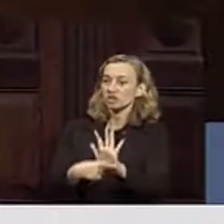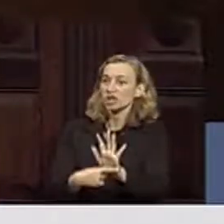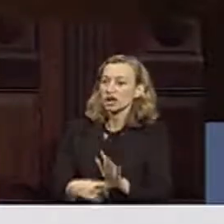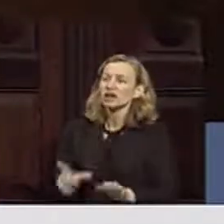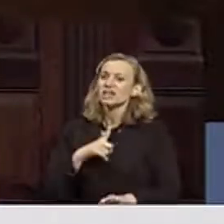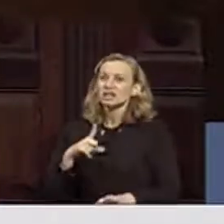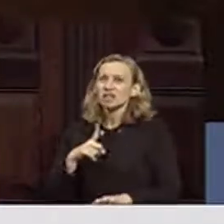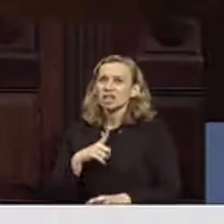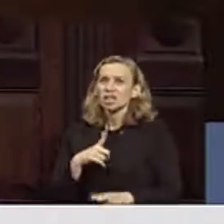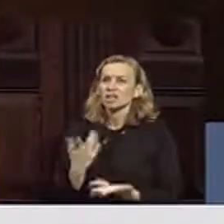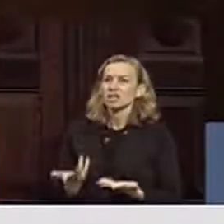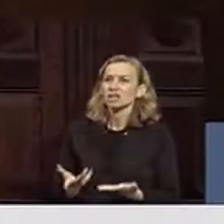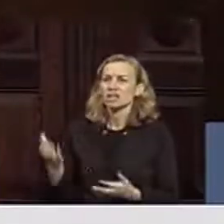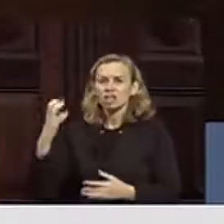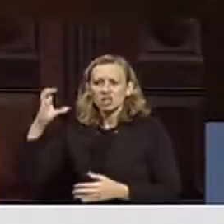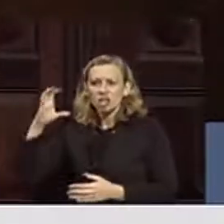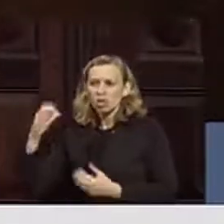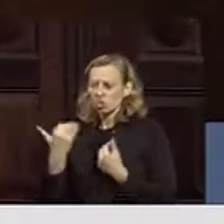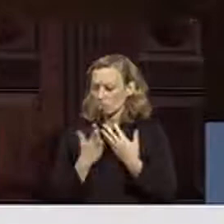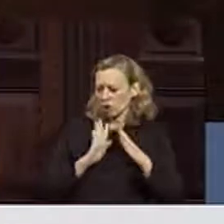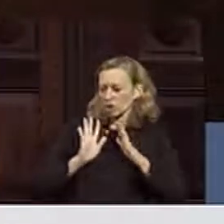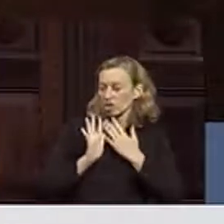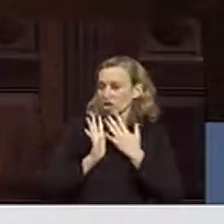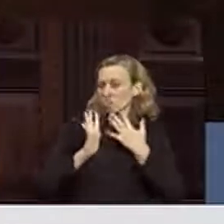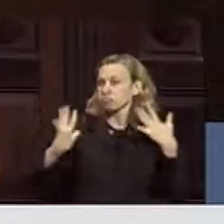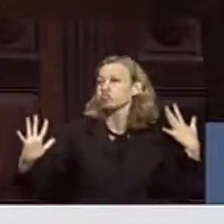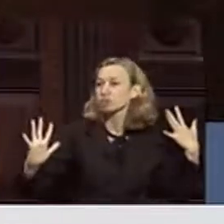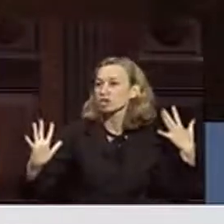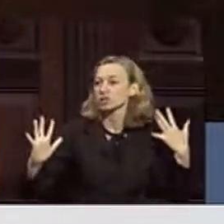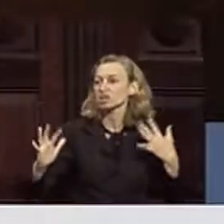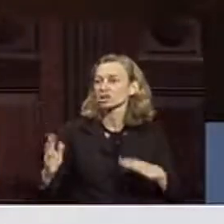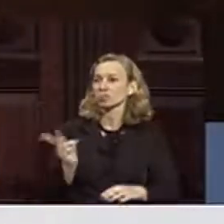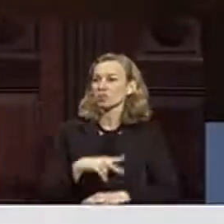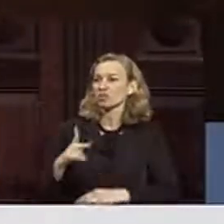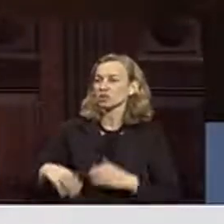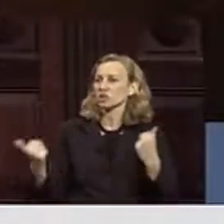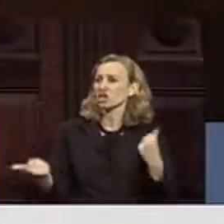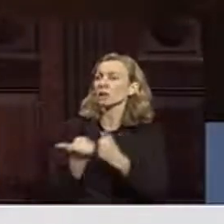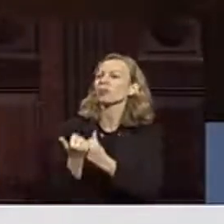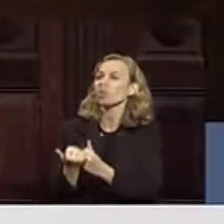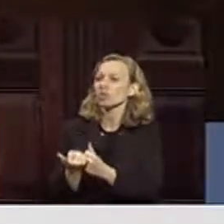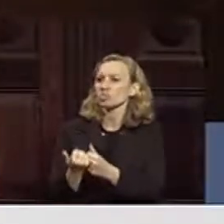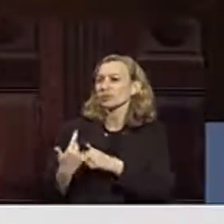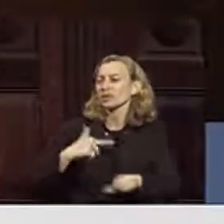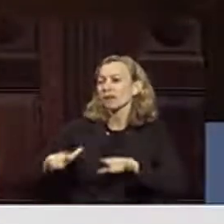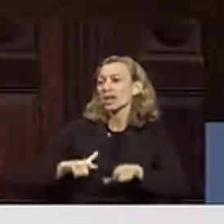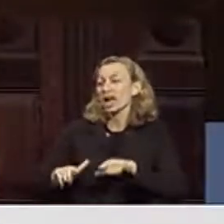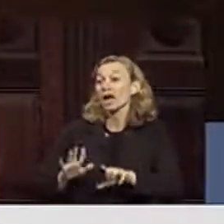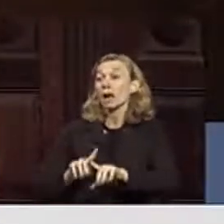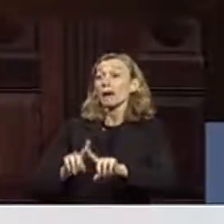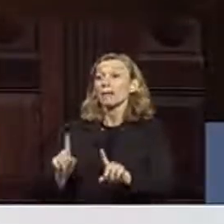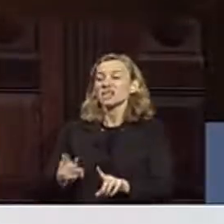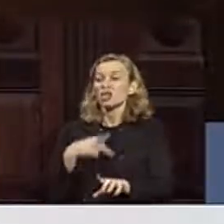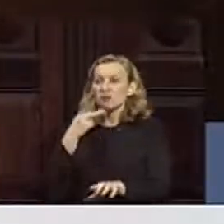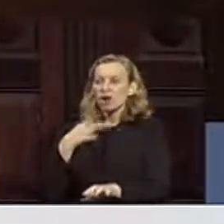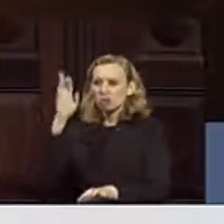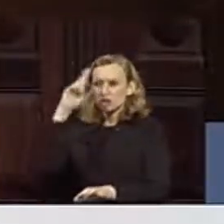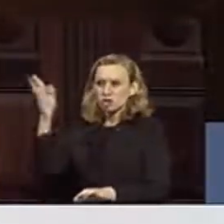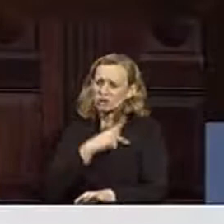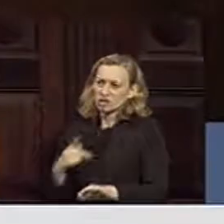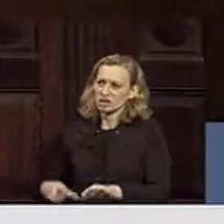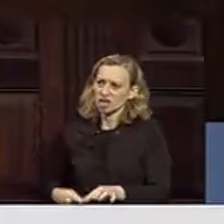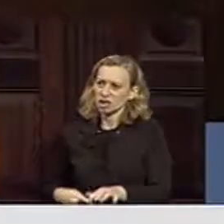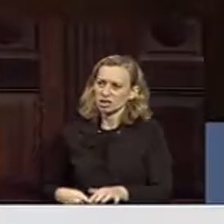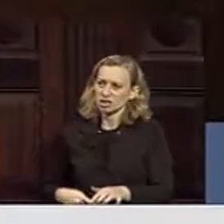de professores de apoio concursados que não são convocados. Mas eu digo, senhor presidente, que esse episódio